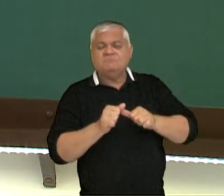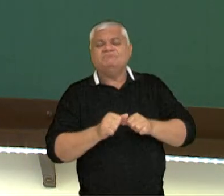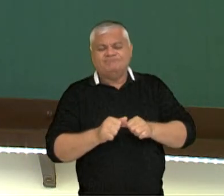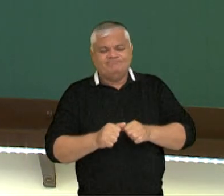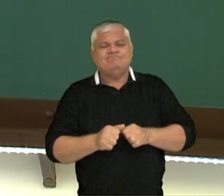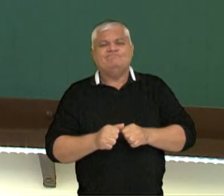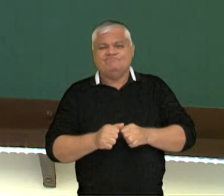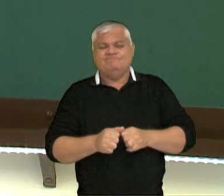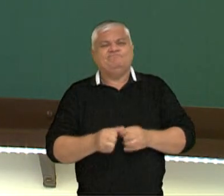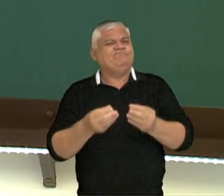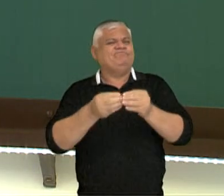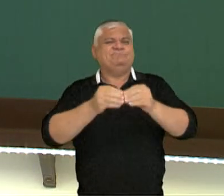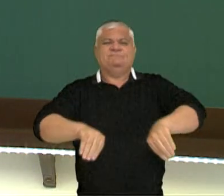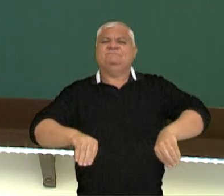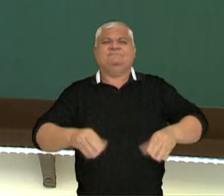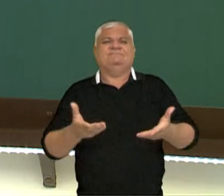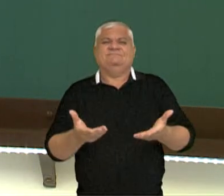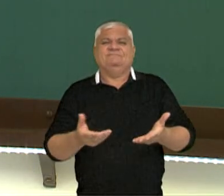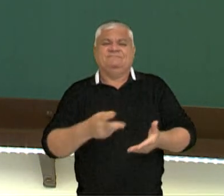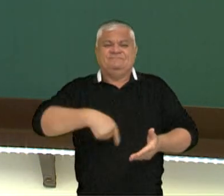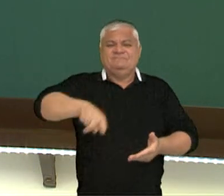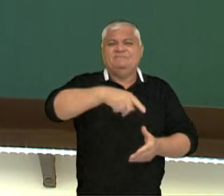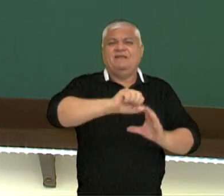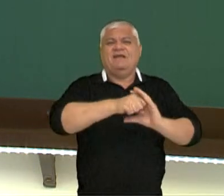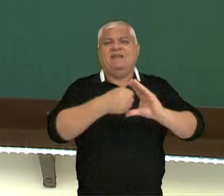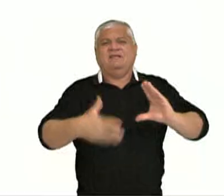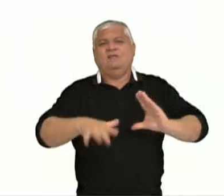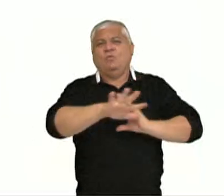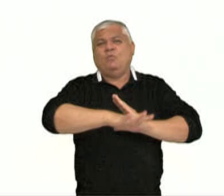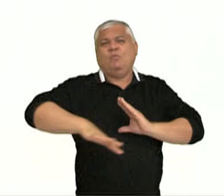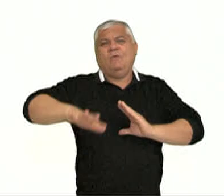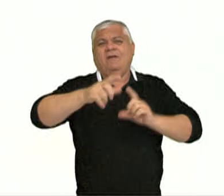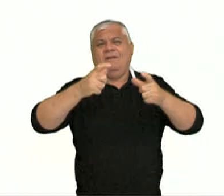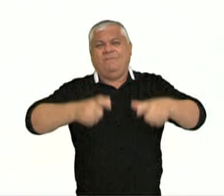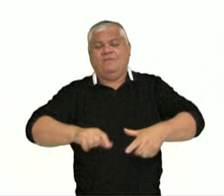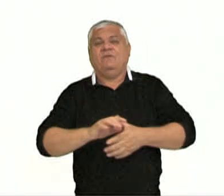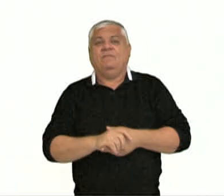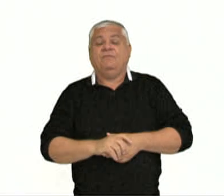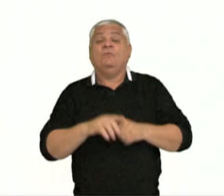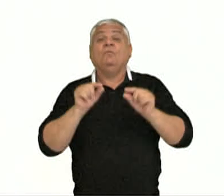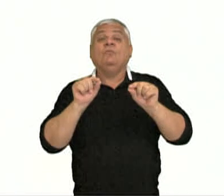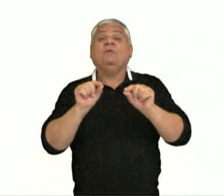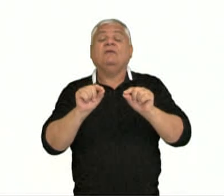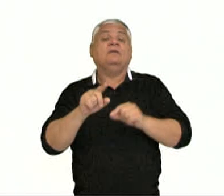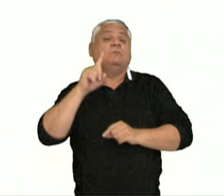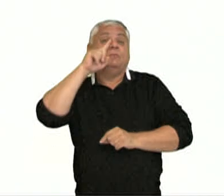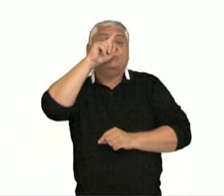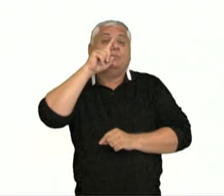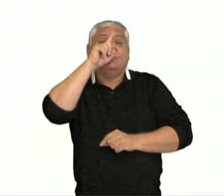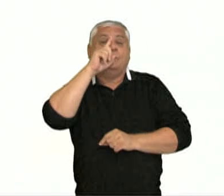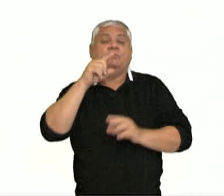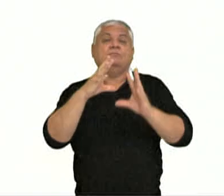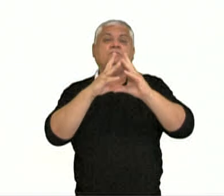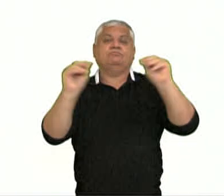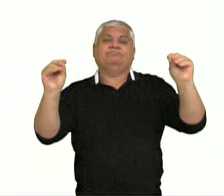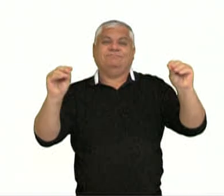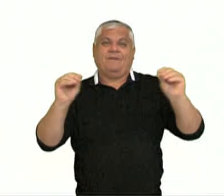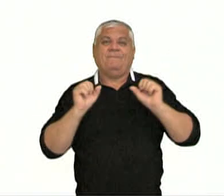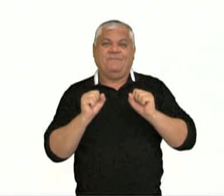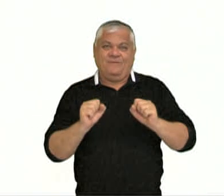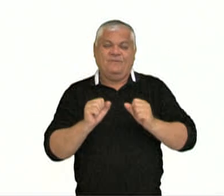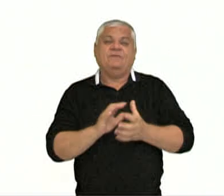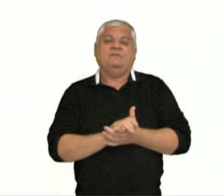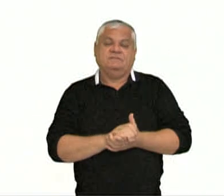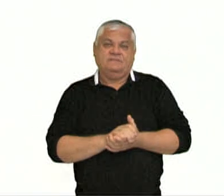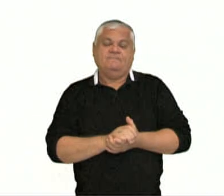afetar negativamente as características daquele ambiente, né? Colocando em risco a existência das espécies. Então eu vou